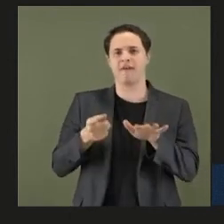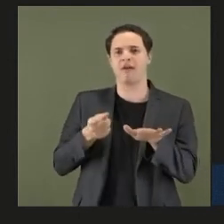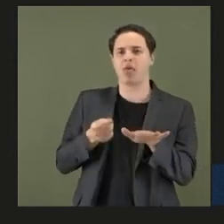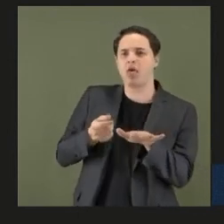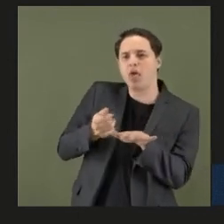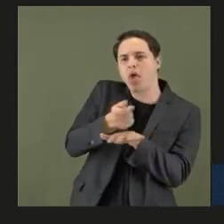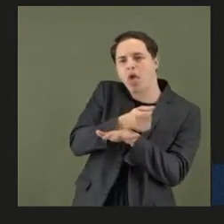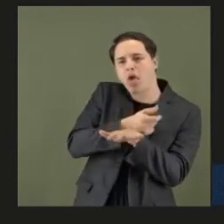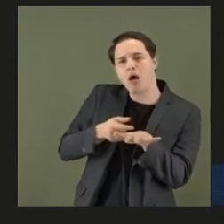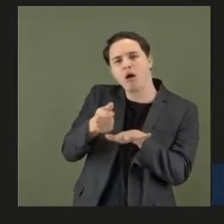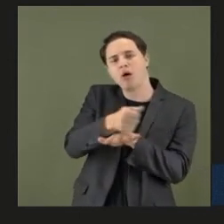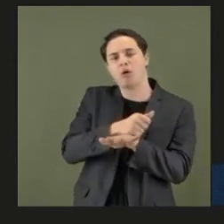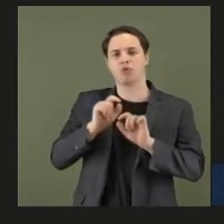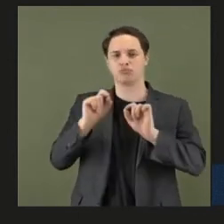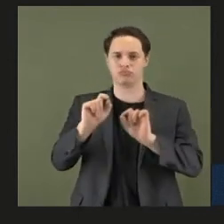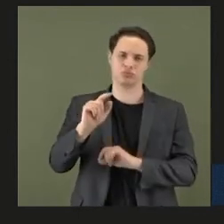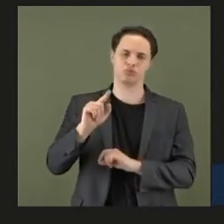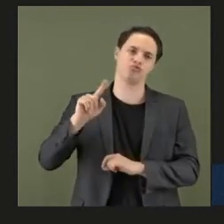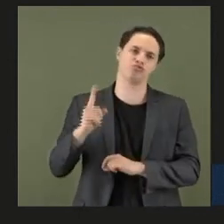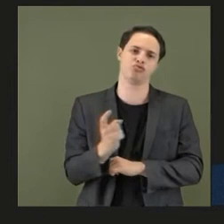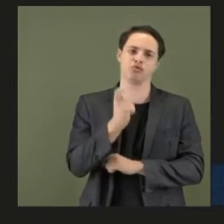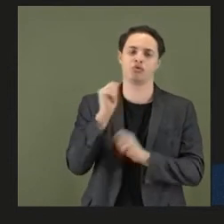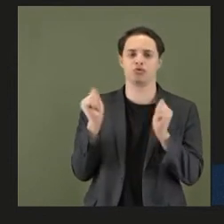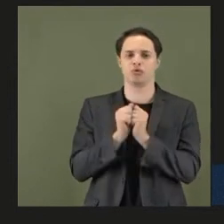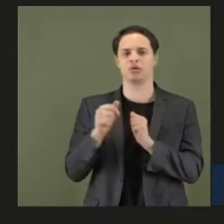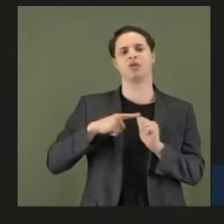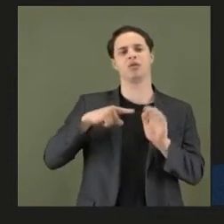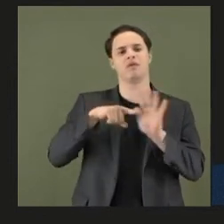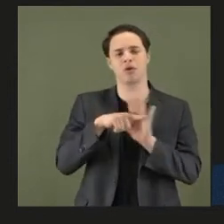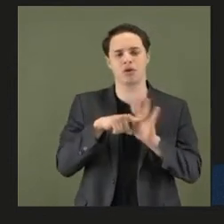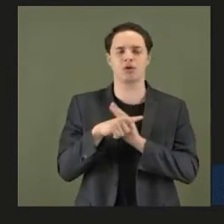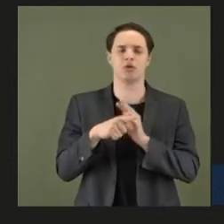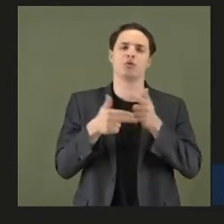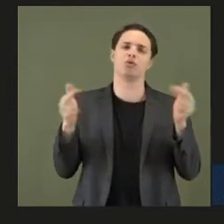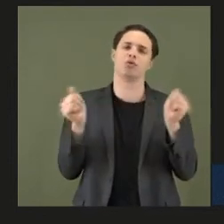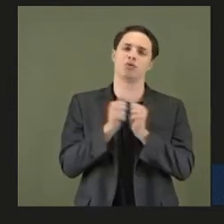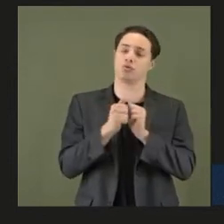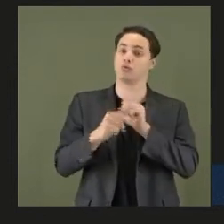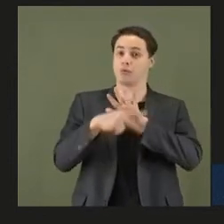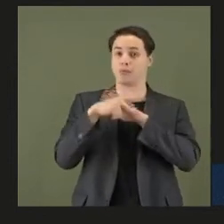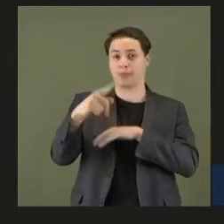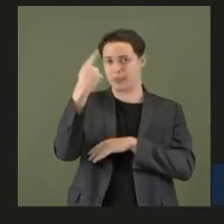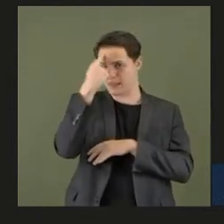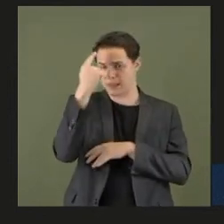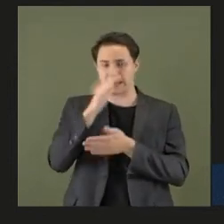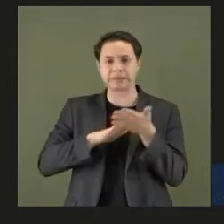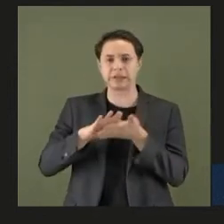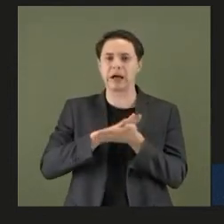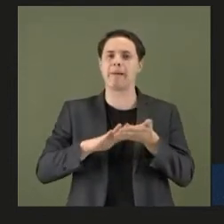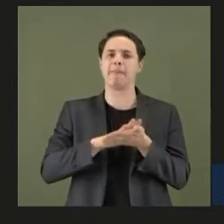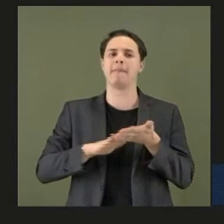onde um único ministro acusa, investiga, julga e condena sem direito a nenhum recurso,